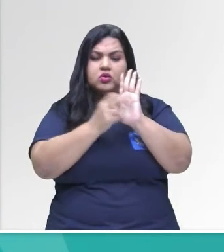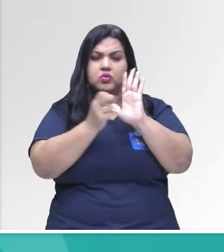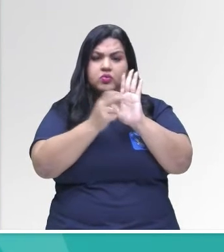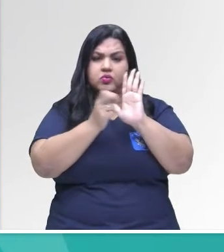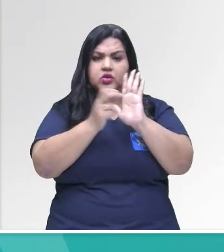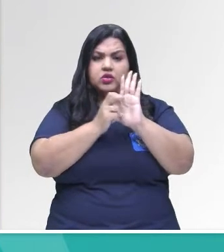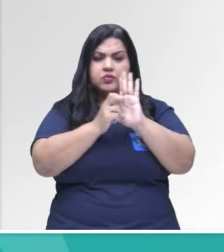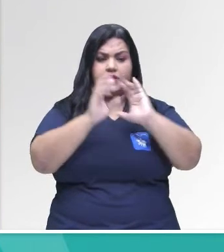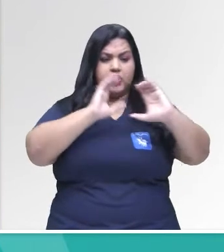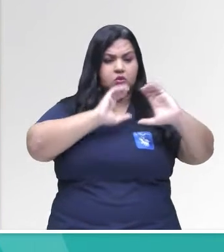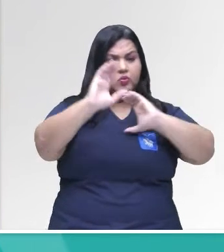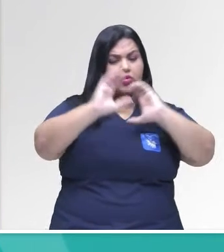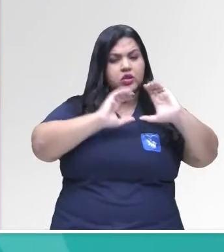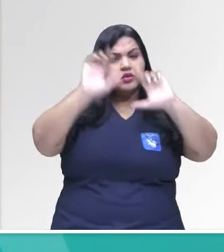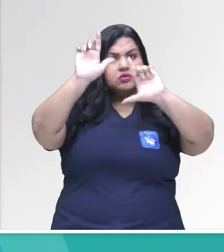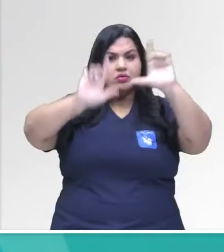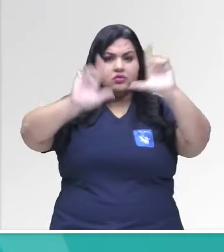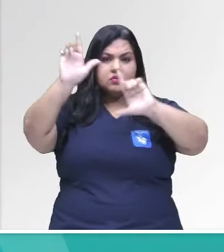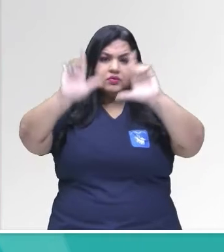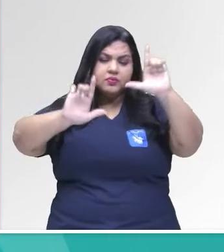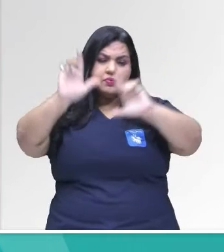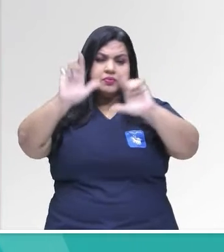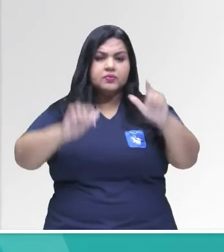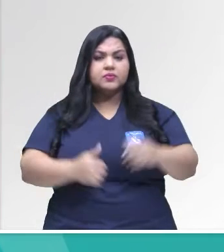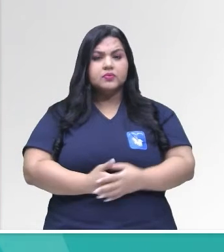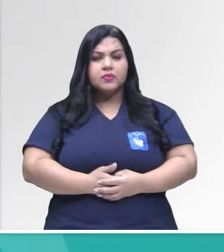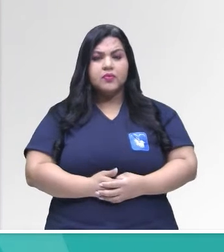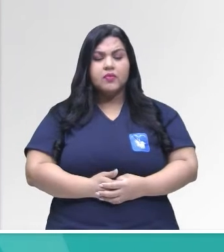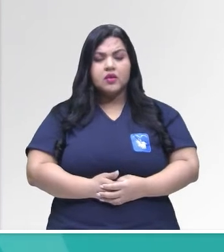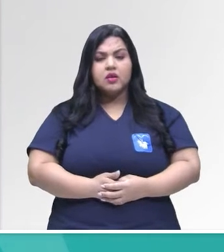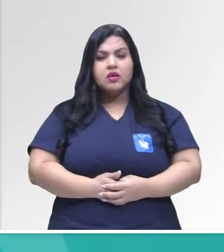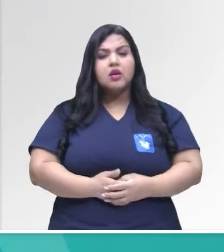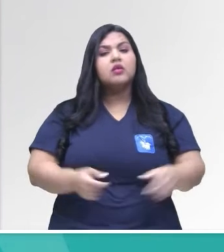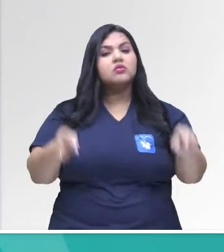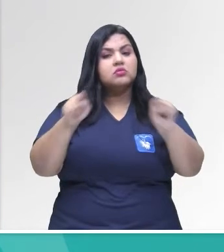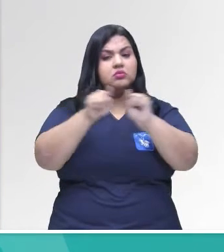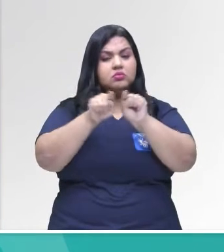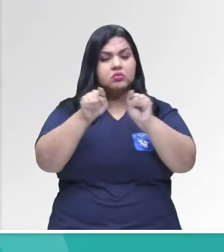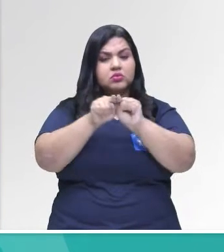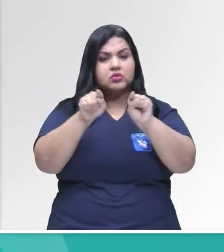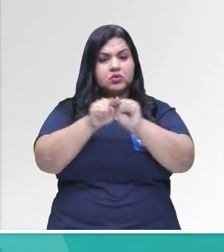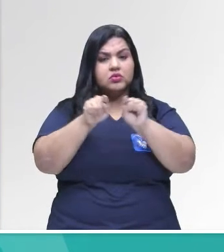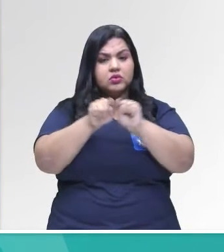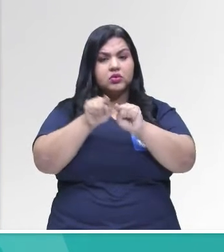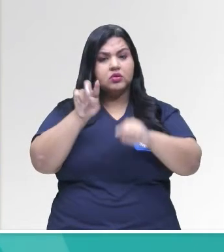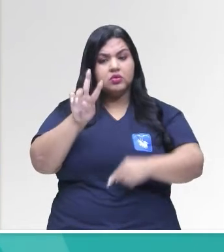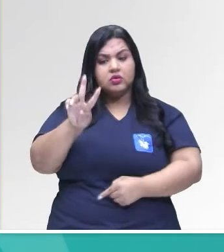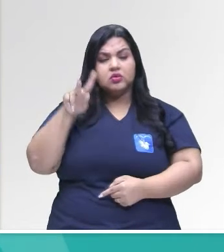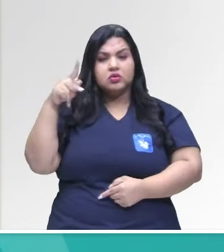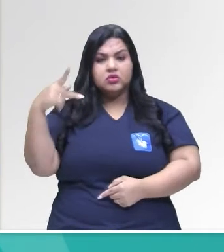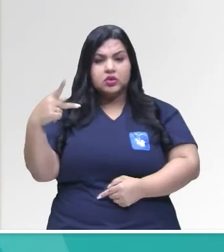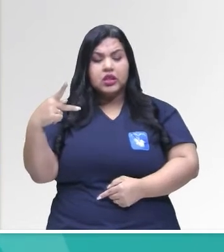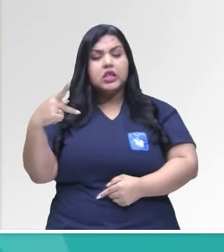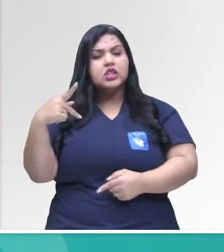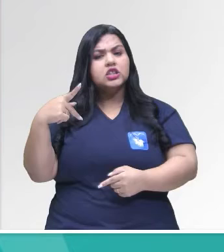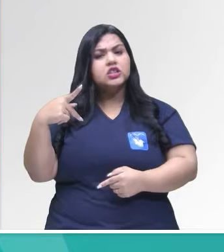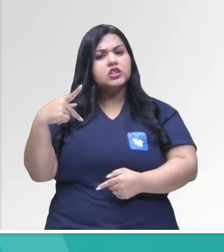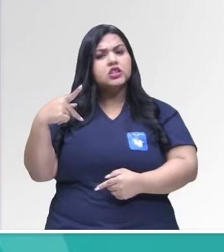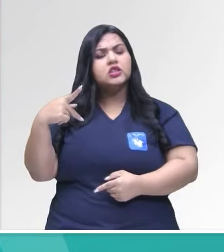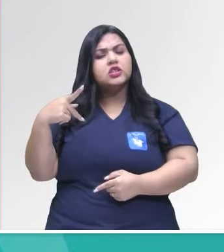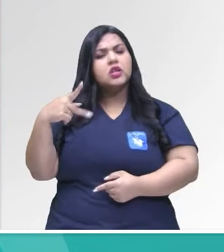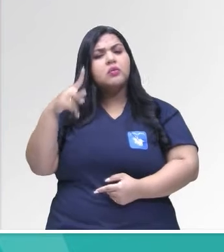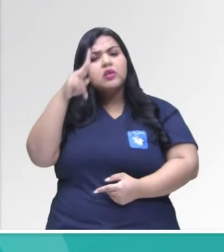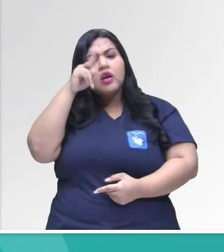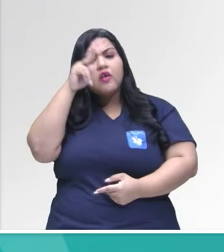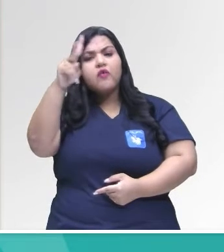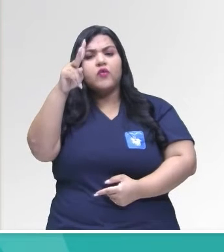comunicação televisivos, certo? E ele também, aqui, a passive voice, se preocupa em enfatizar o objeto,